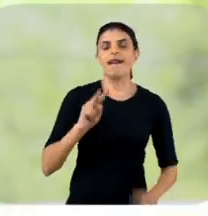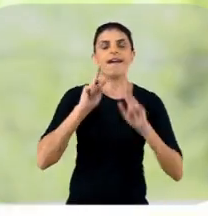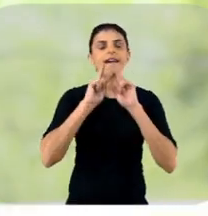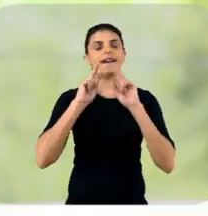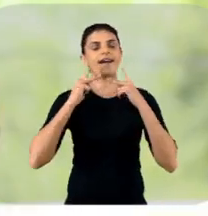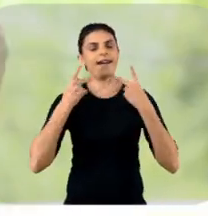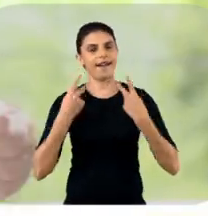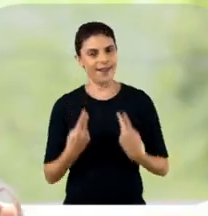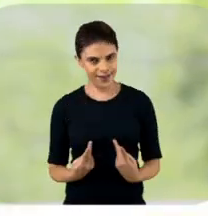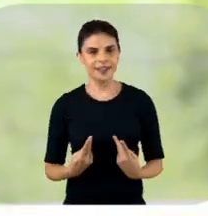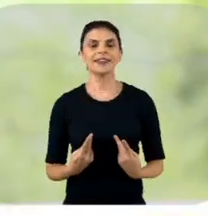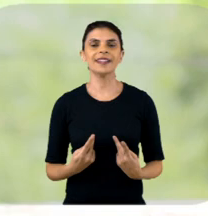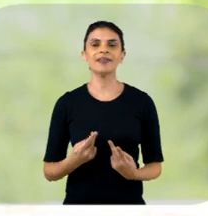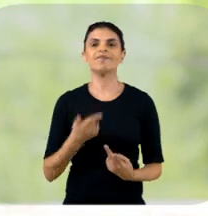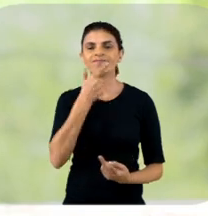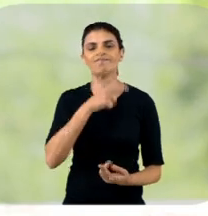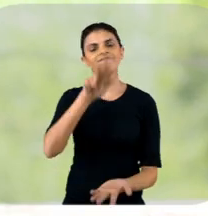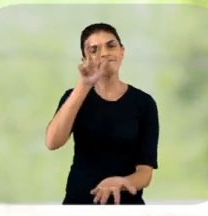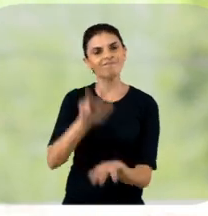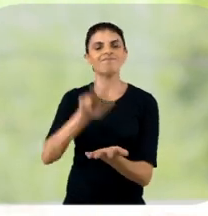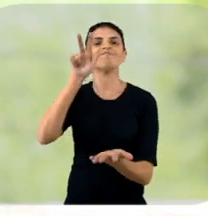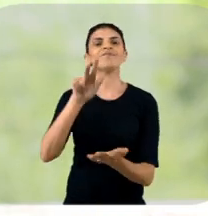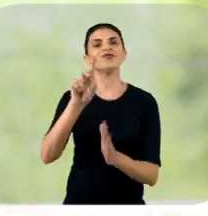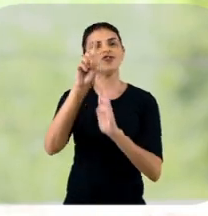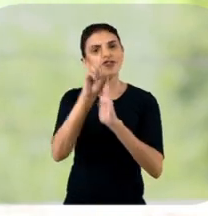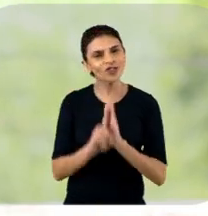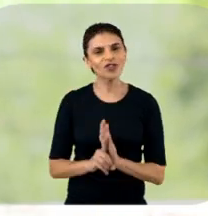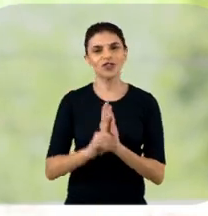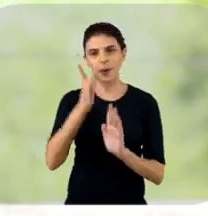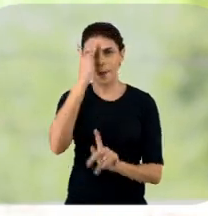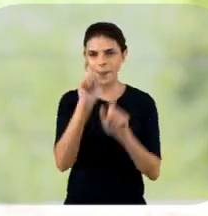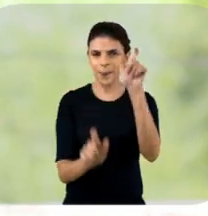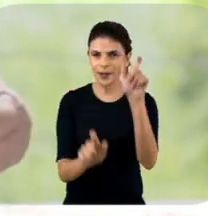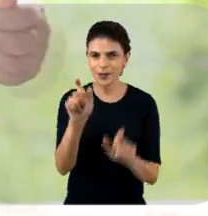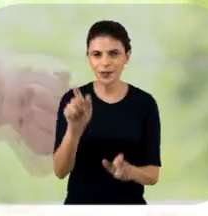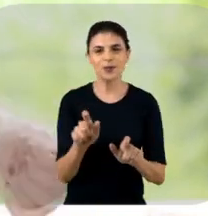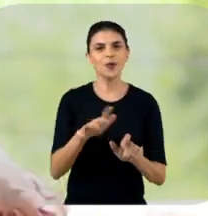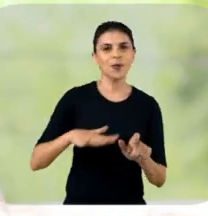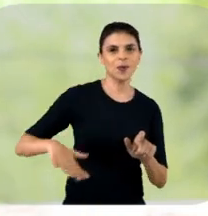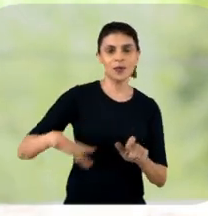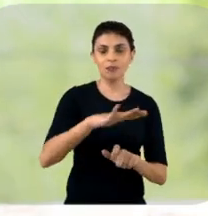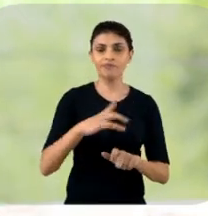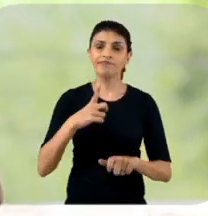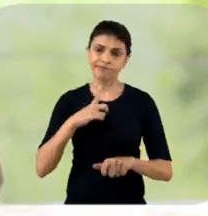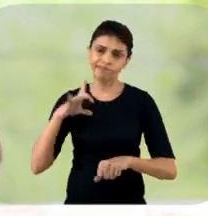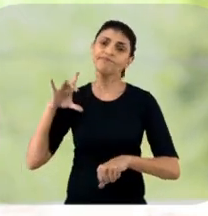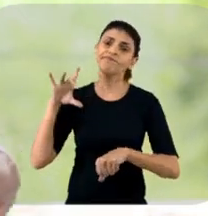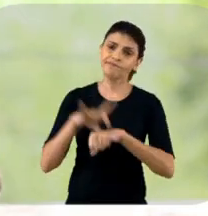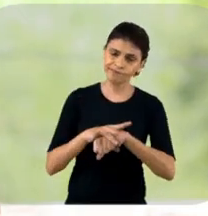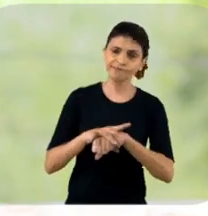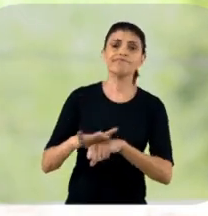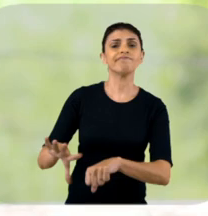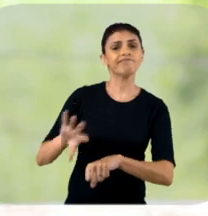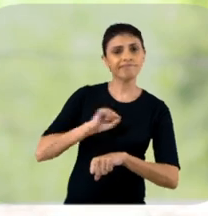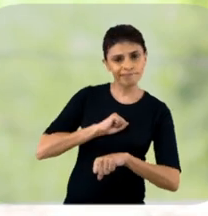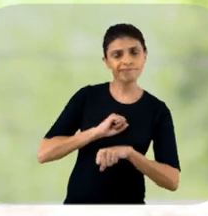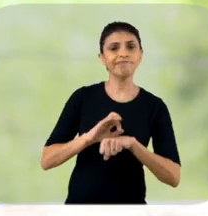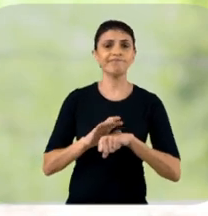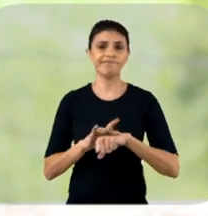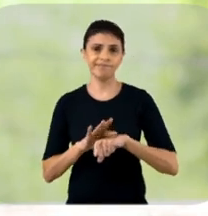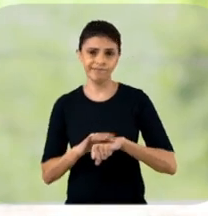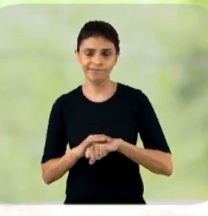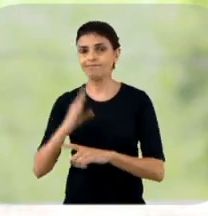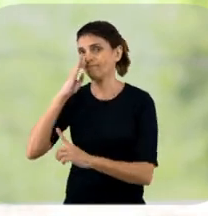12. Reconhecer e legitimar os direitos das pessoas acometidas